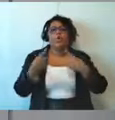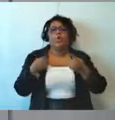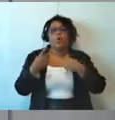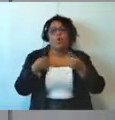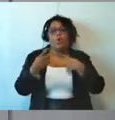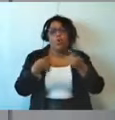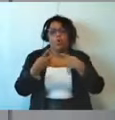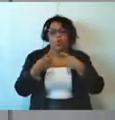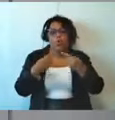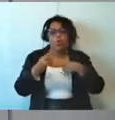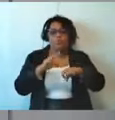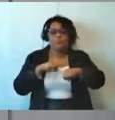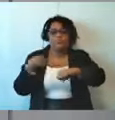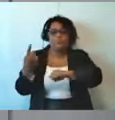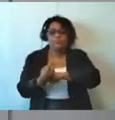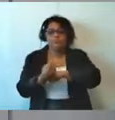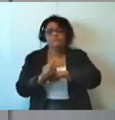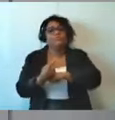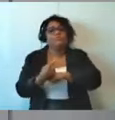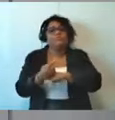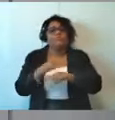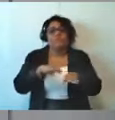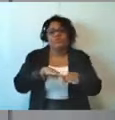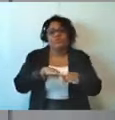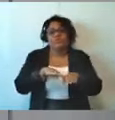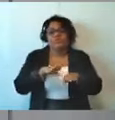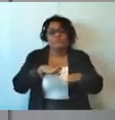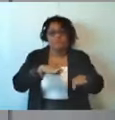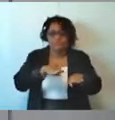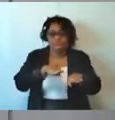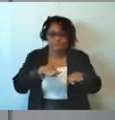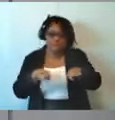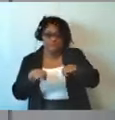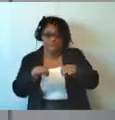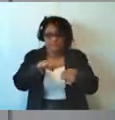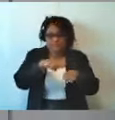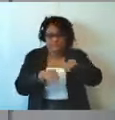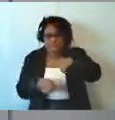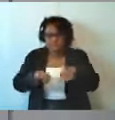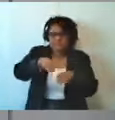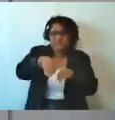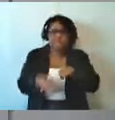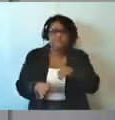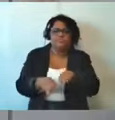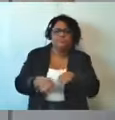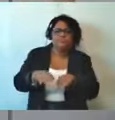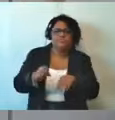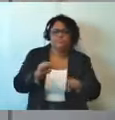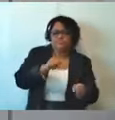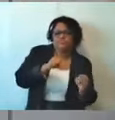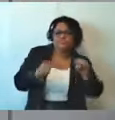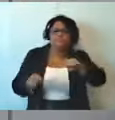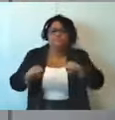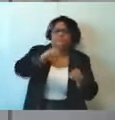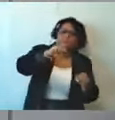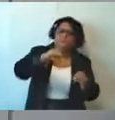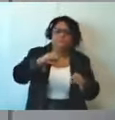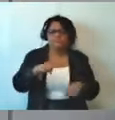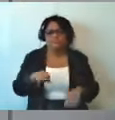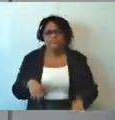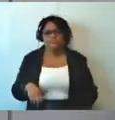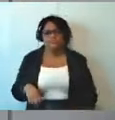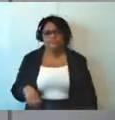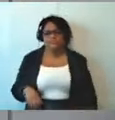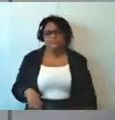faixa, ele vai ultrapassar um carro no meio, a pista é irregular. A hora que ele passa, a moto puxa. Ele bate o retrovisor, ou na roda, ou na